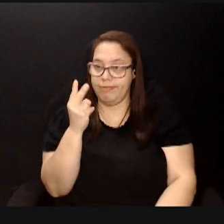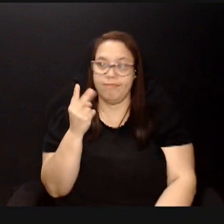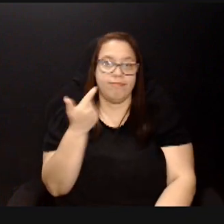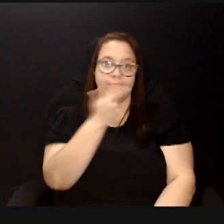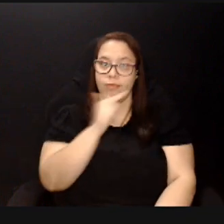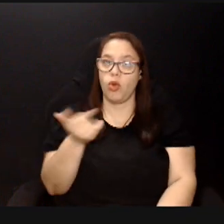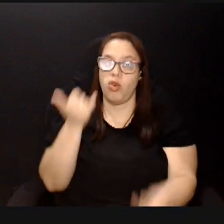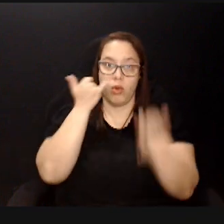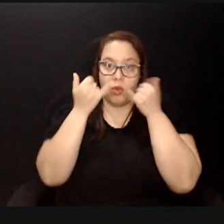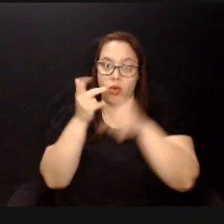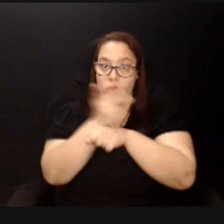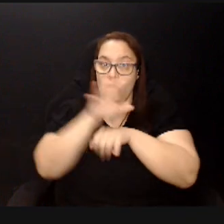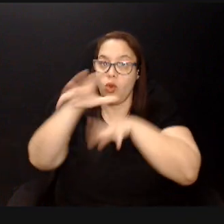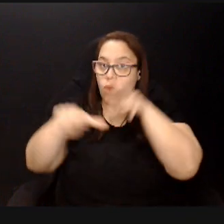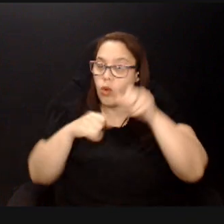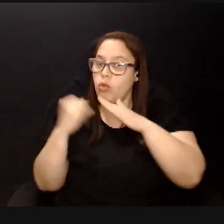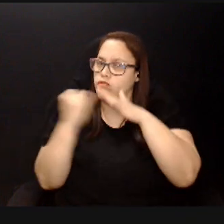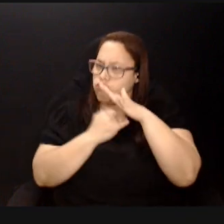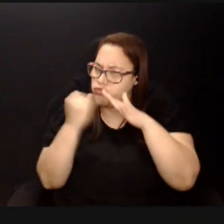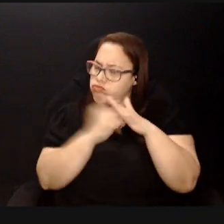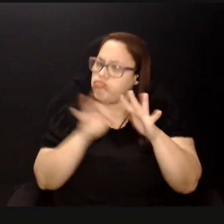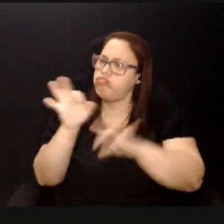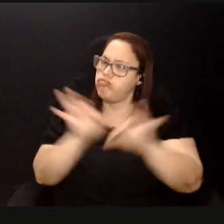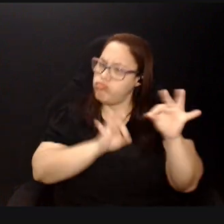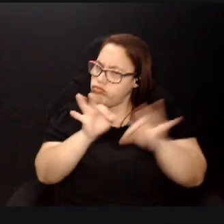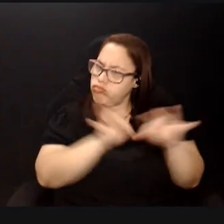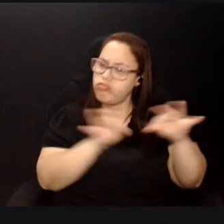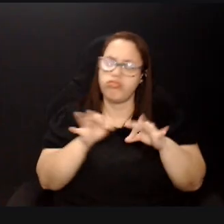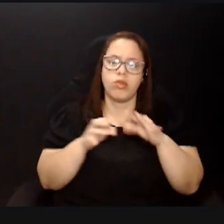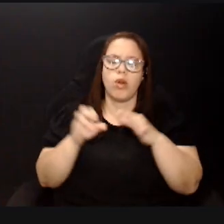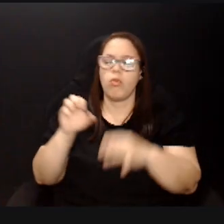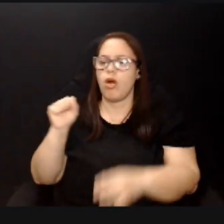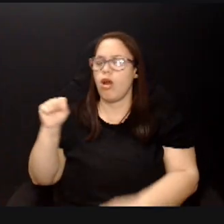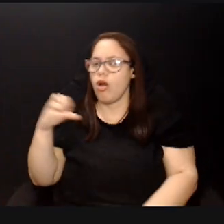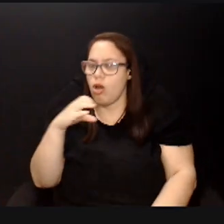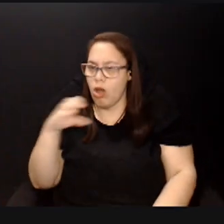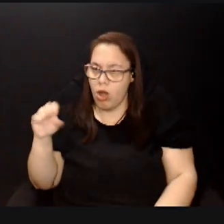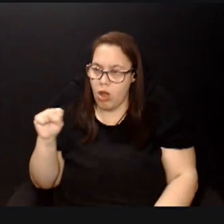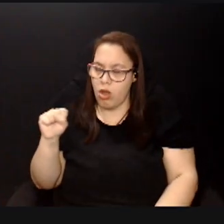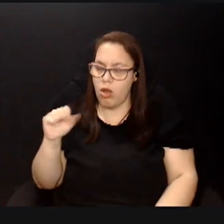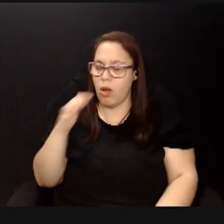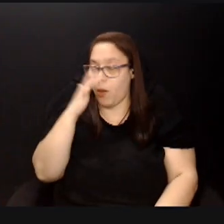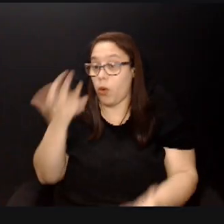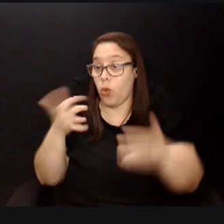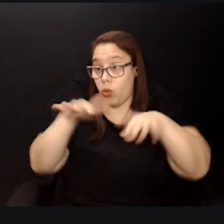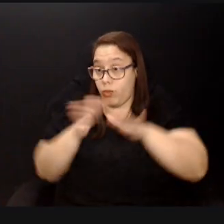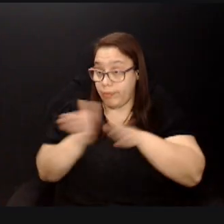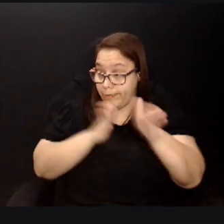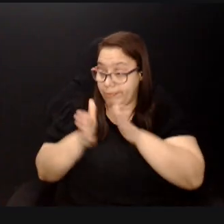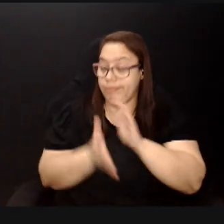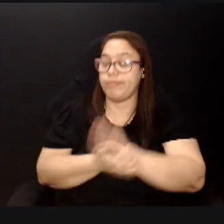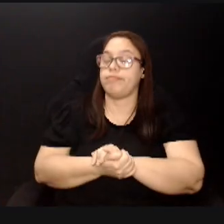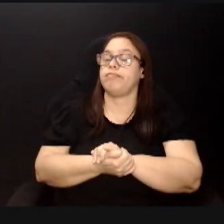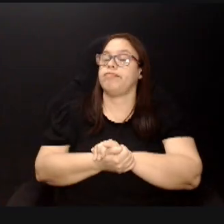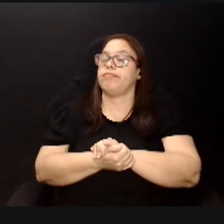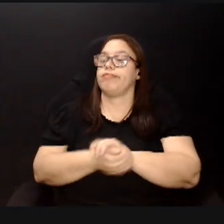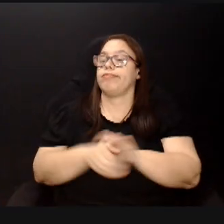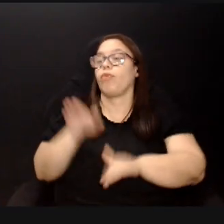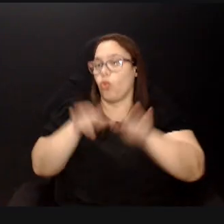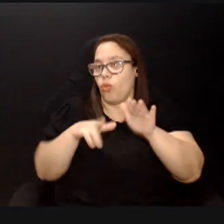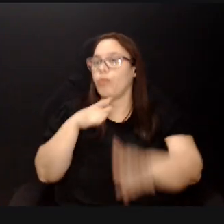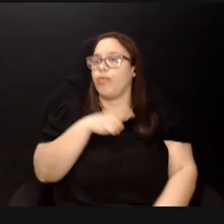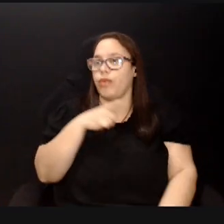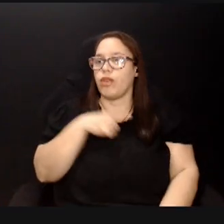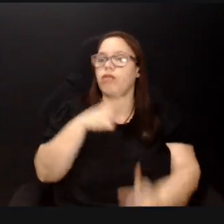procure uma entidade, uma organização não governamental que trabalhe com inclusão e com acessibilidade. Ela geralmente possui um banco de